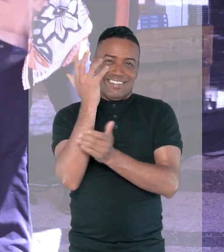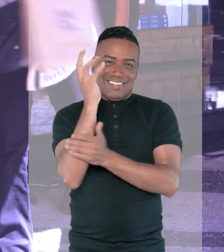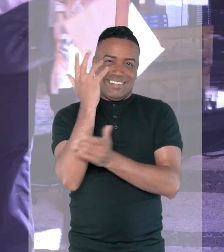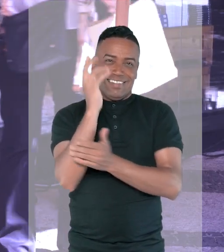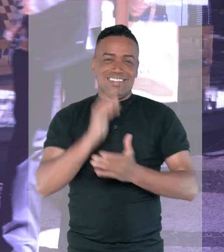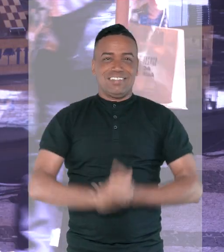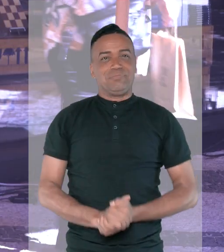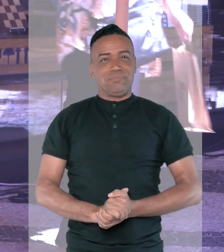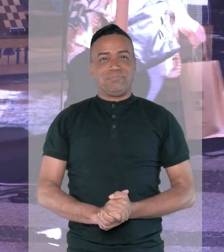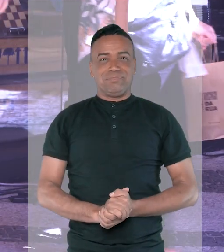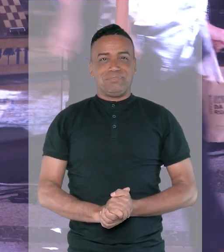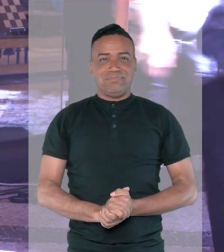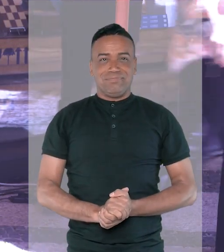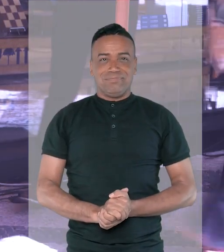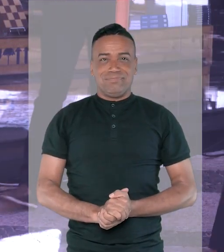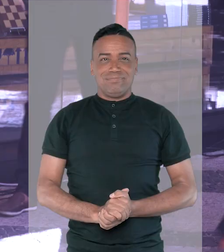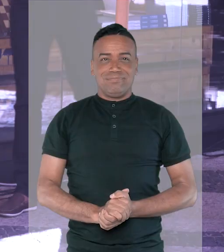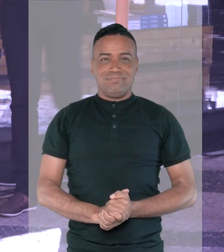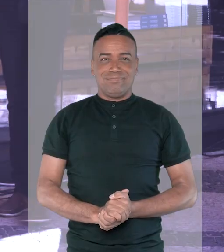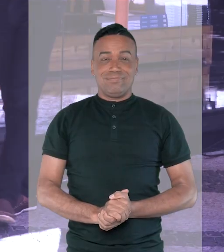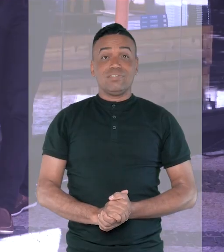As duas se abraçam carinhosamente.